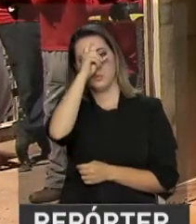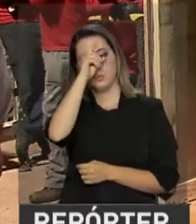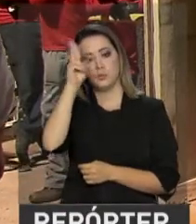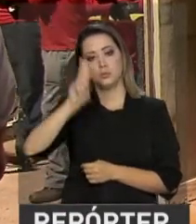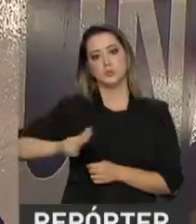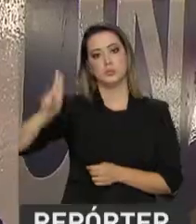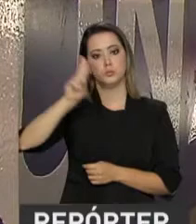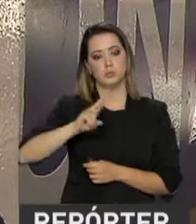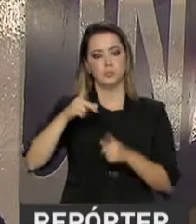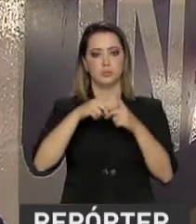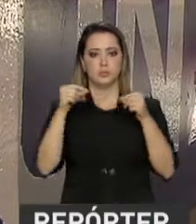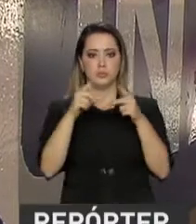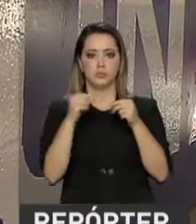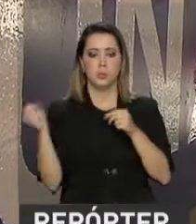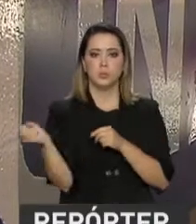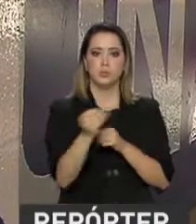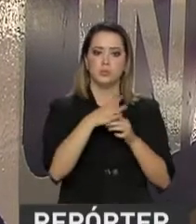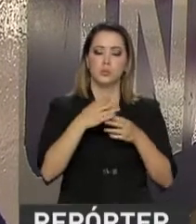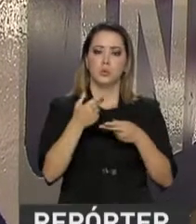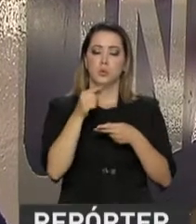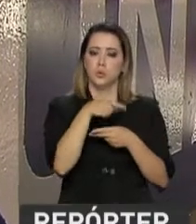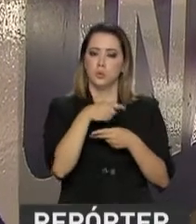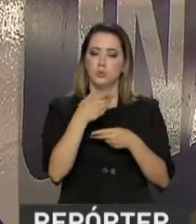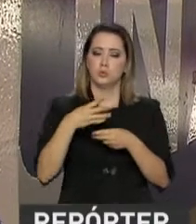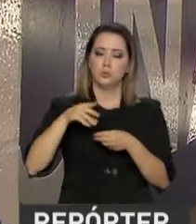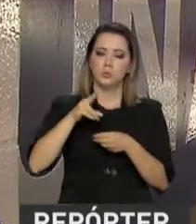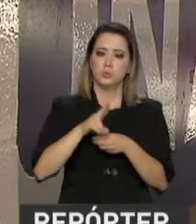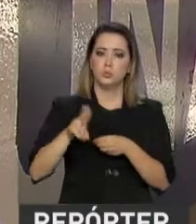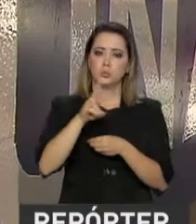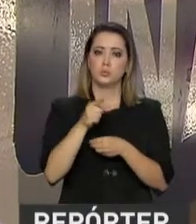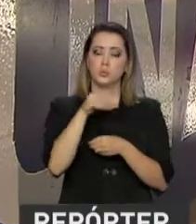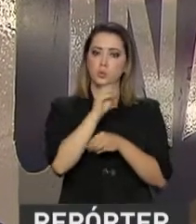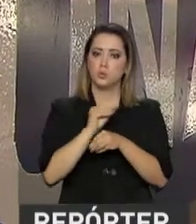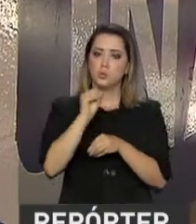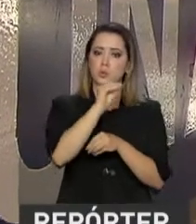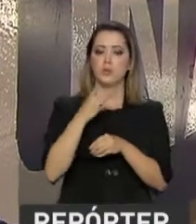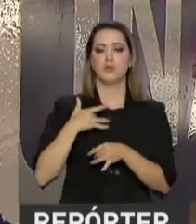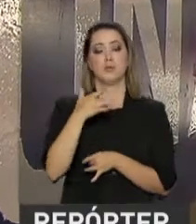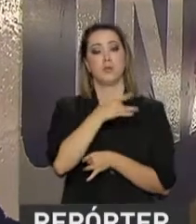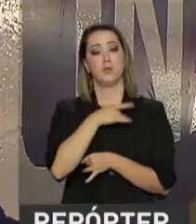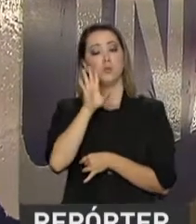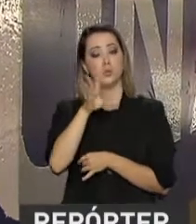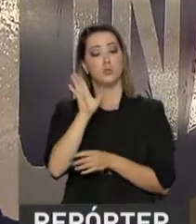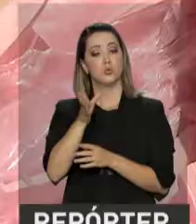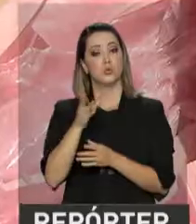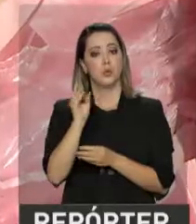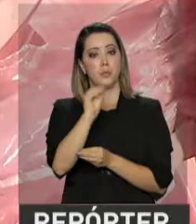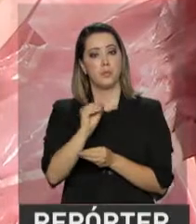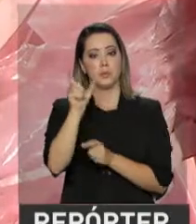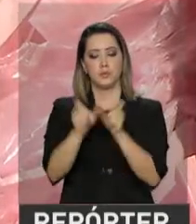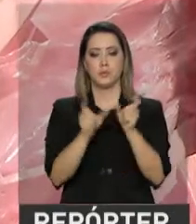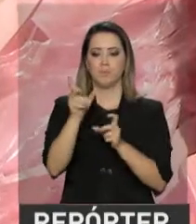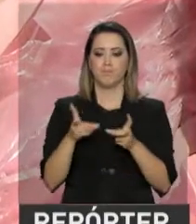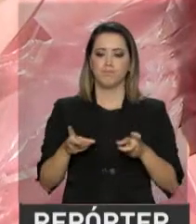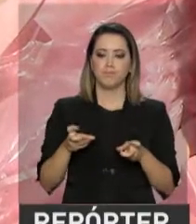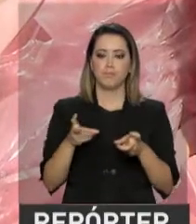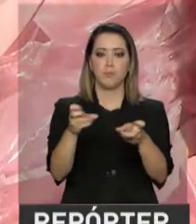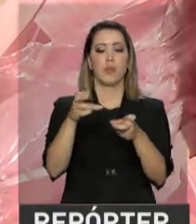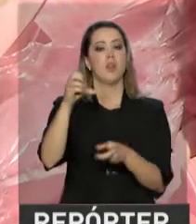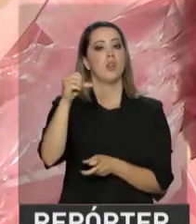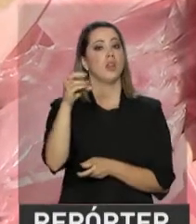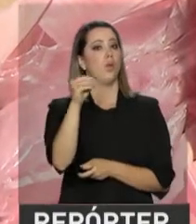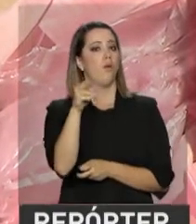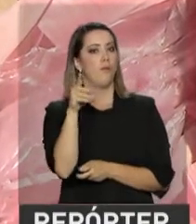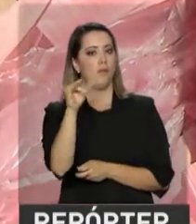de Brasília. O novo equipamento de radioterapia do HUB estará pronto a atender os pacientes com câncer em até